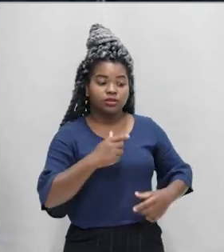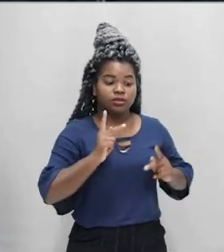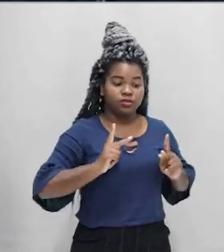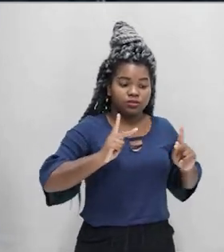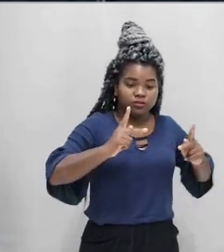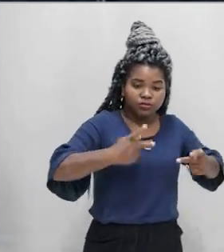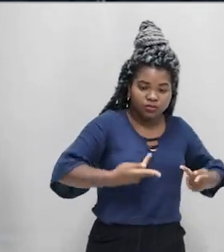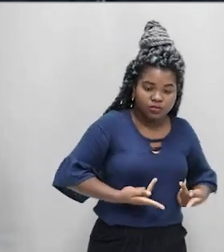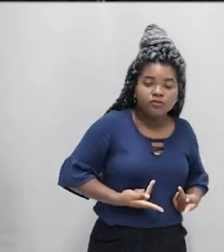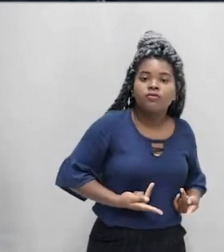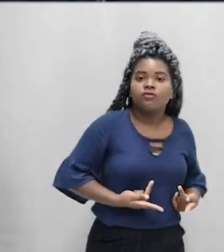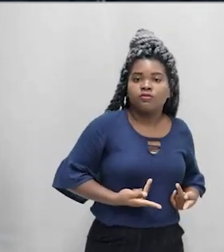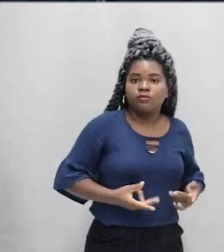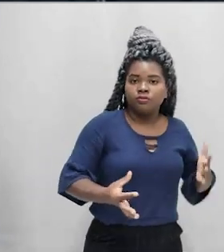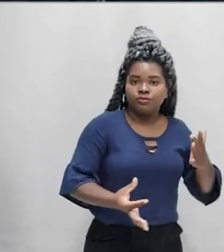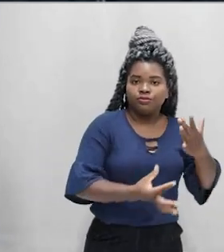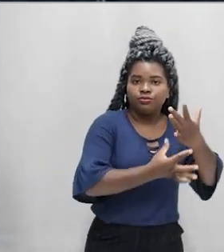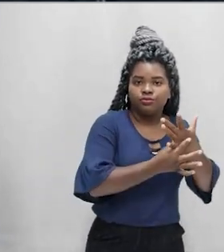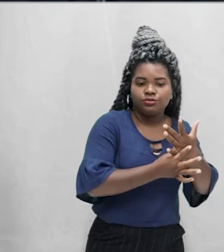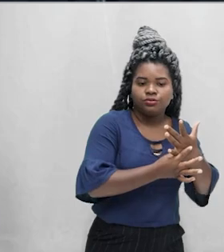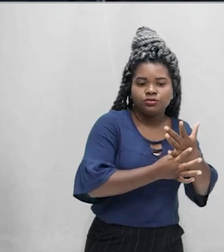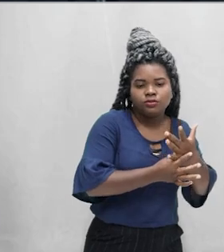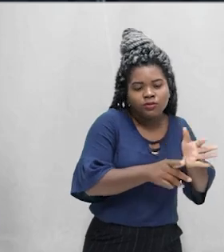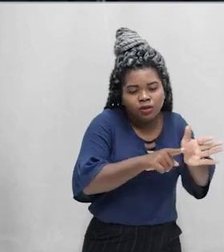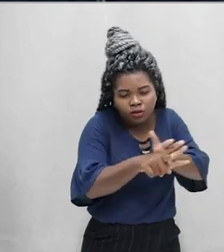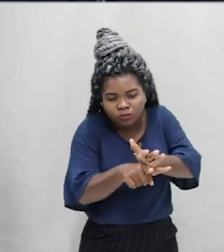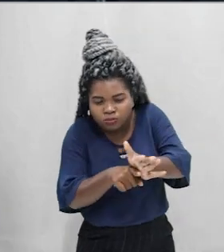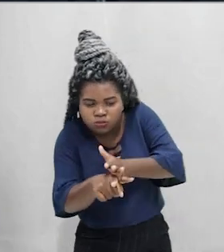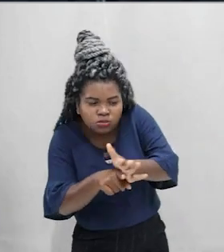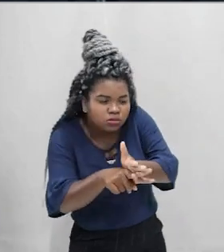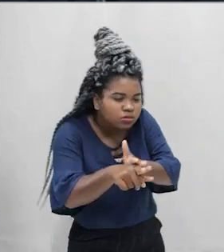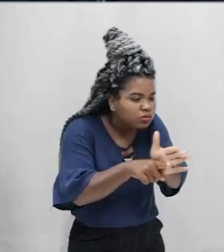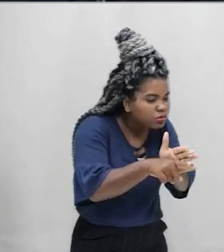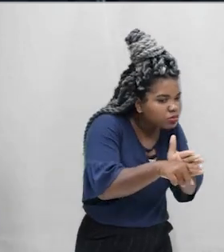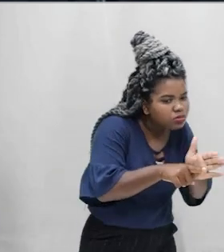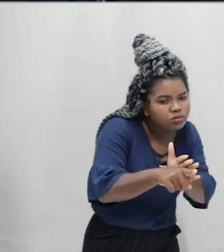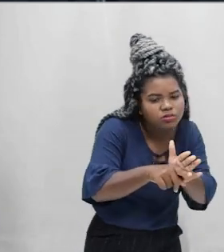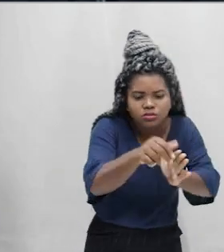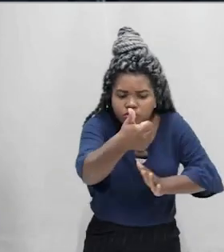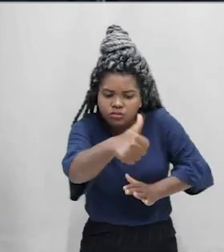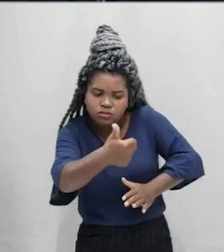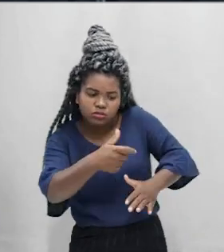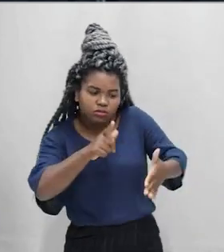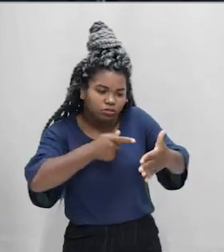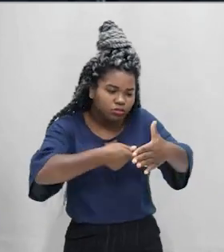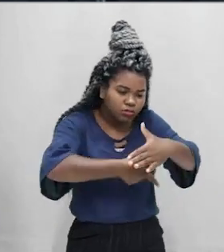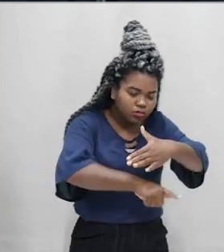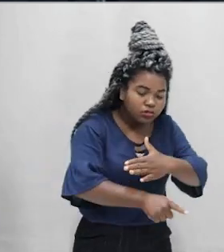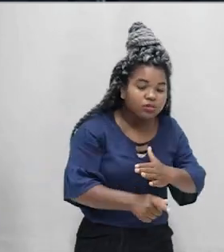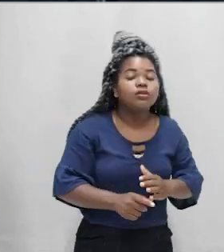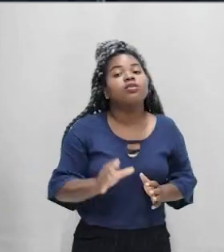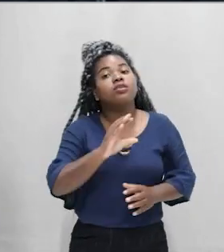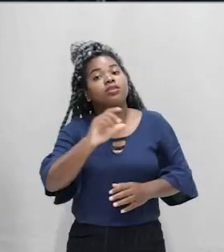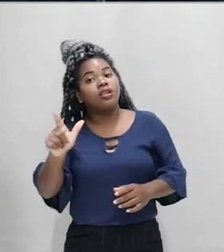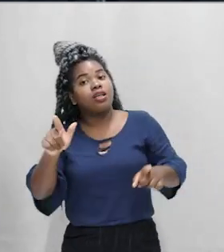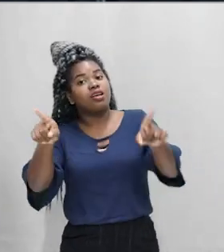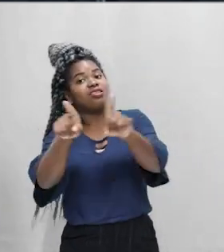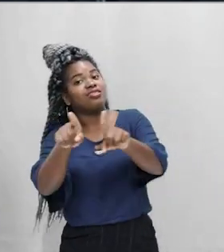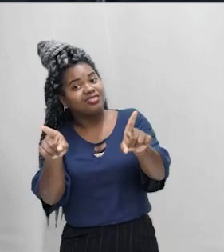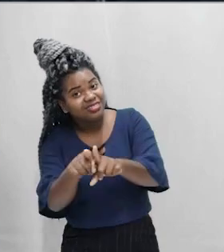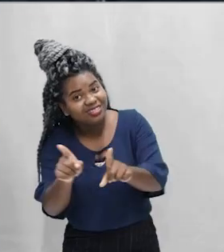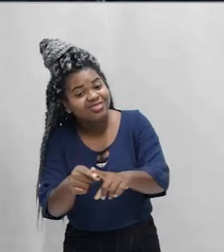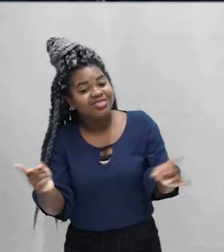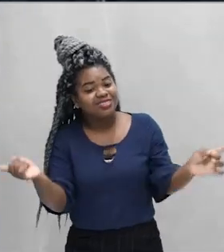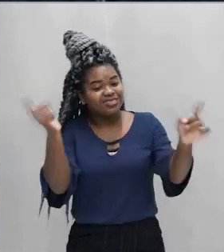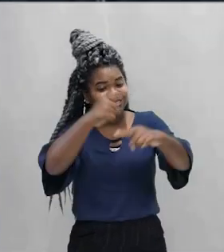época realista a investigar, a ir além. E, claro, se contrapondo aos